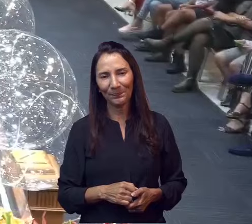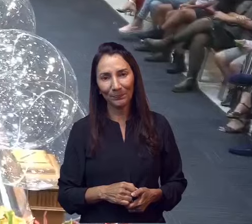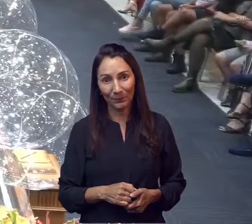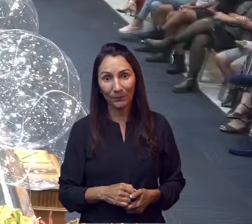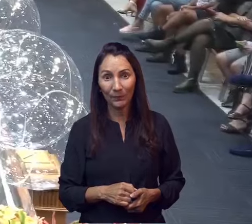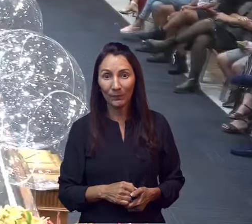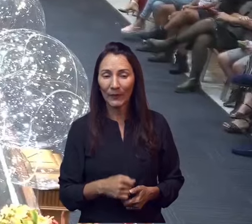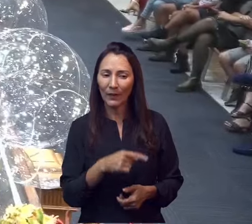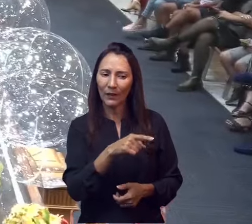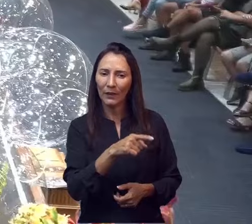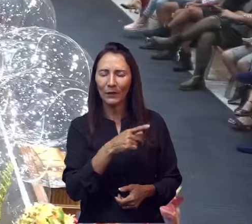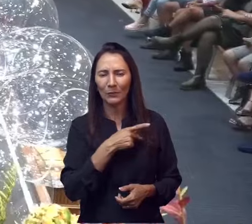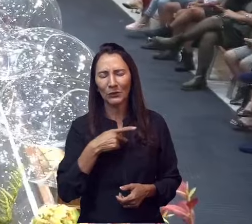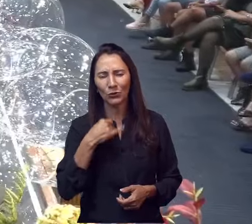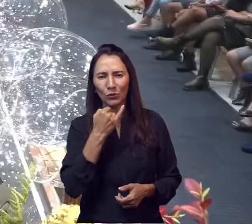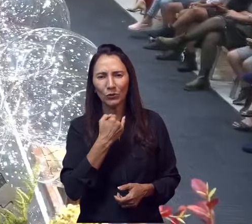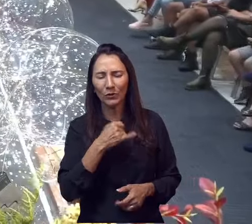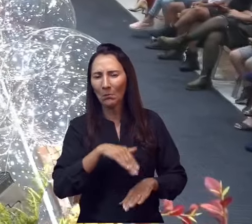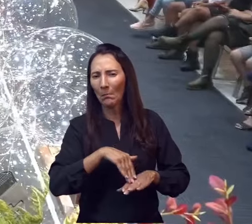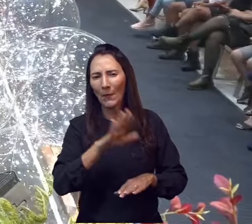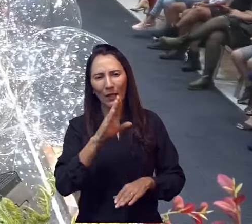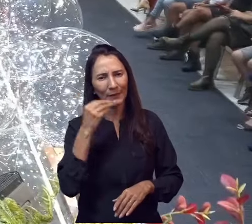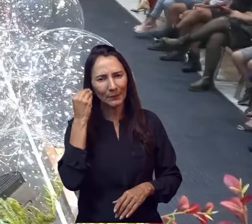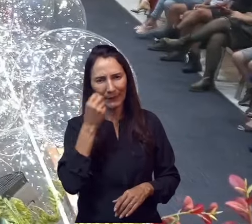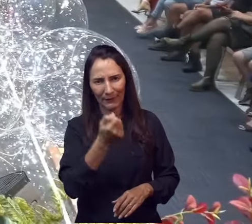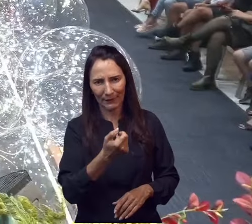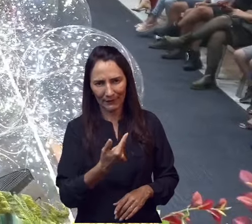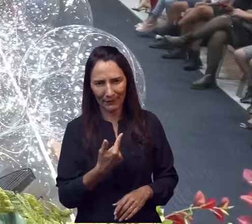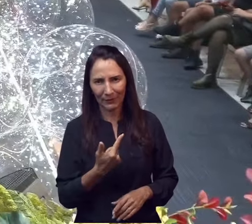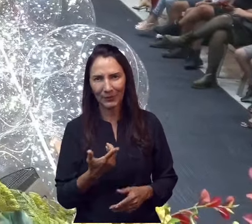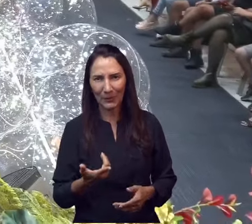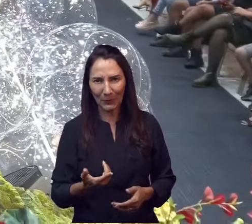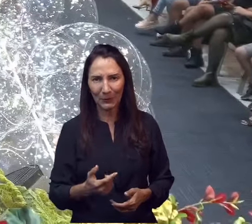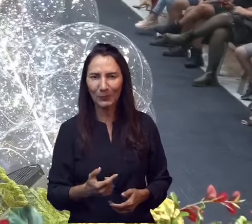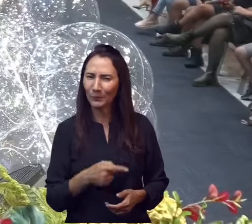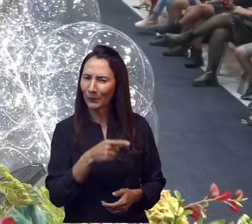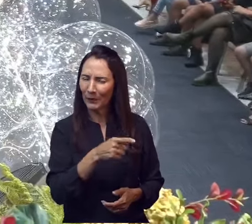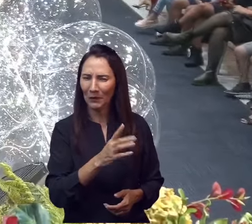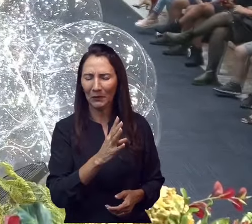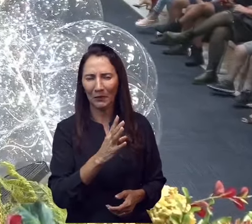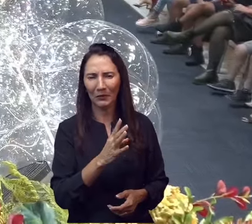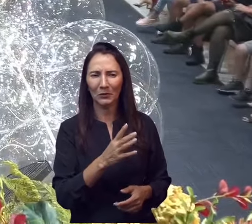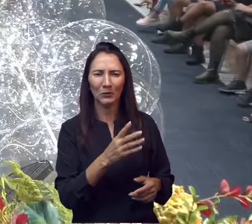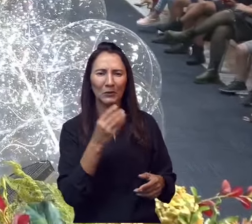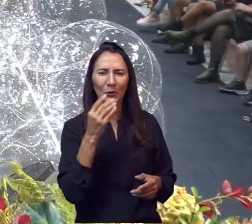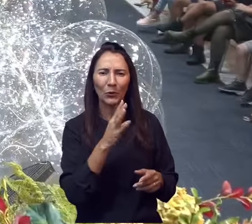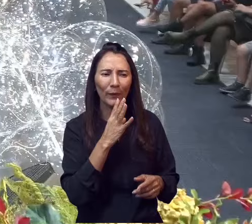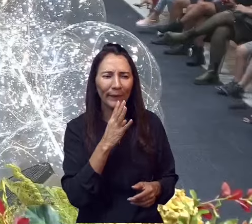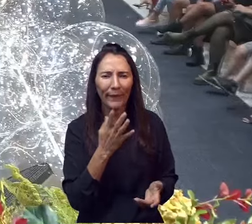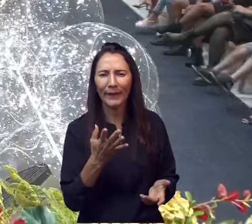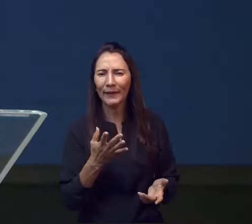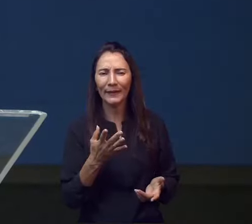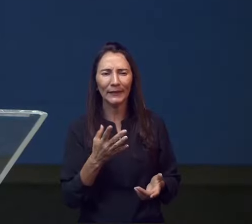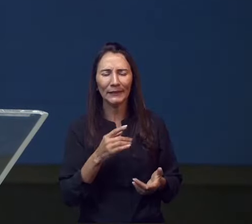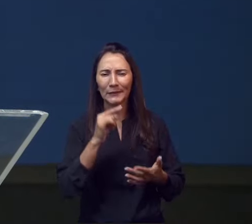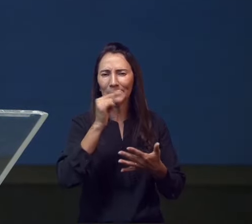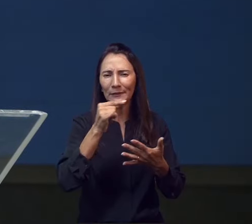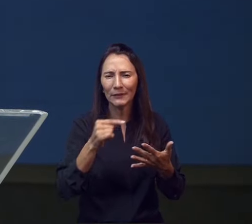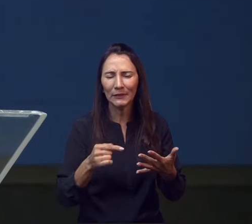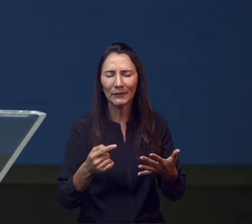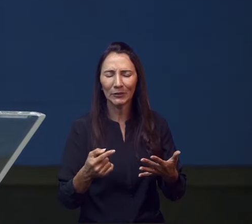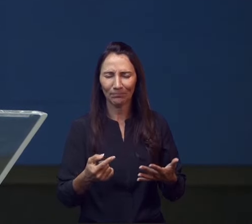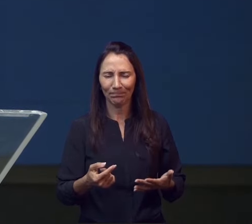a experiência do Pastor Jorge né o conhecimento o jeito e como